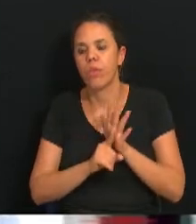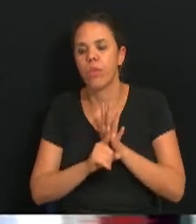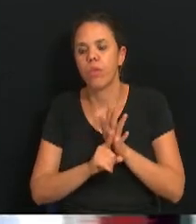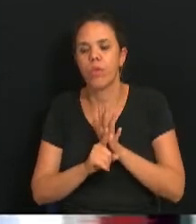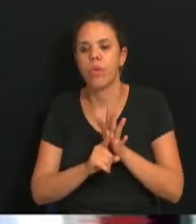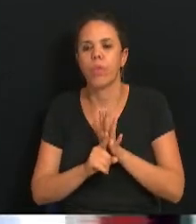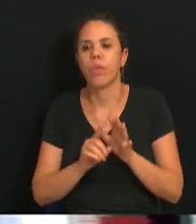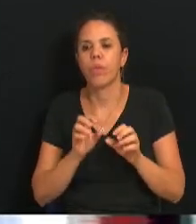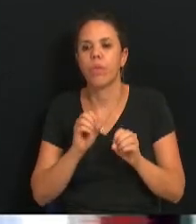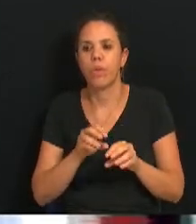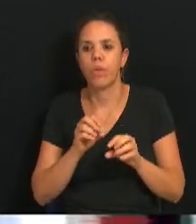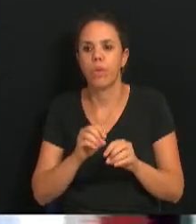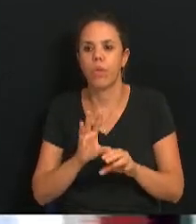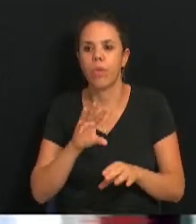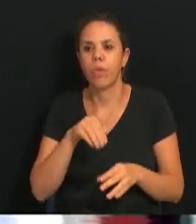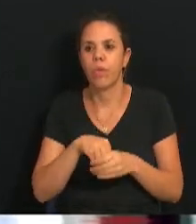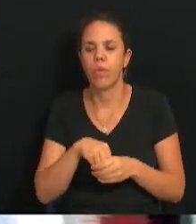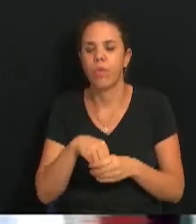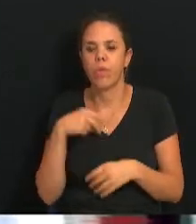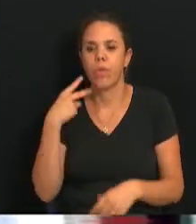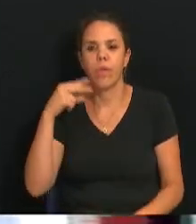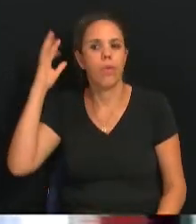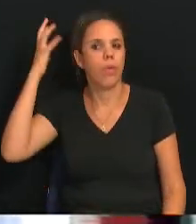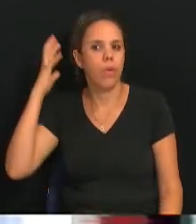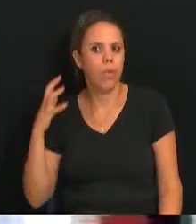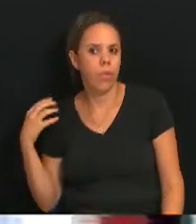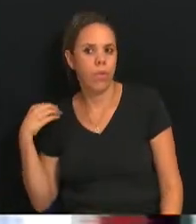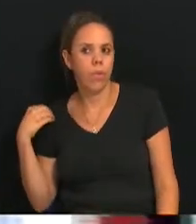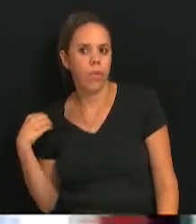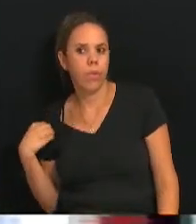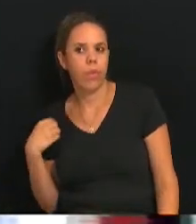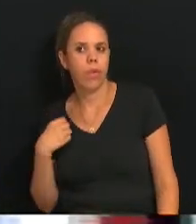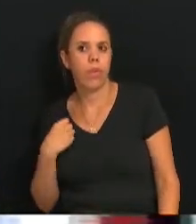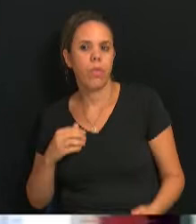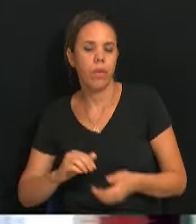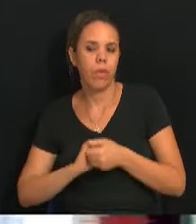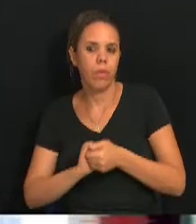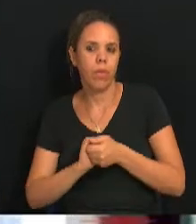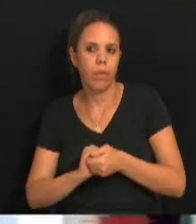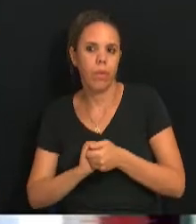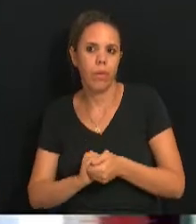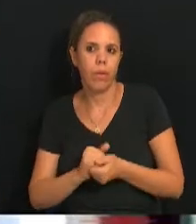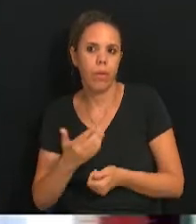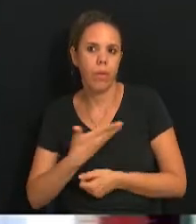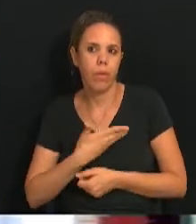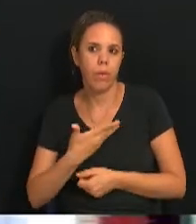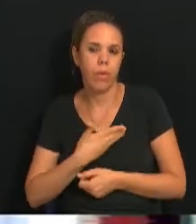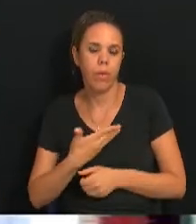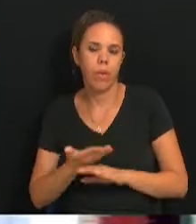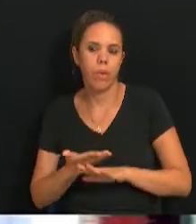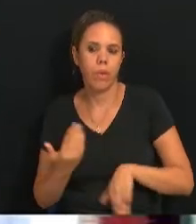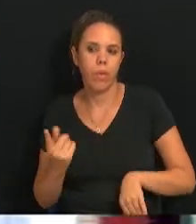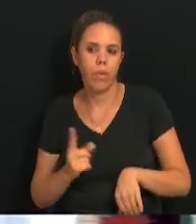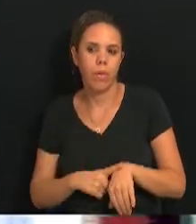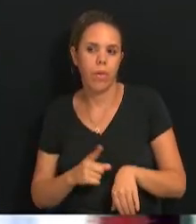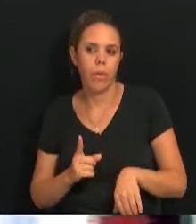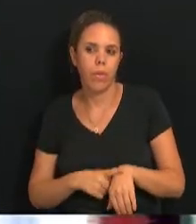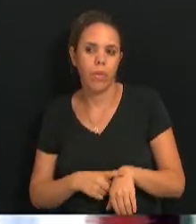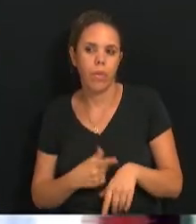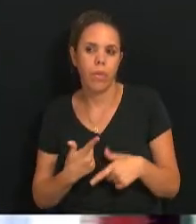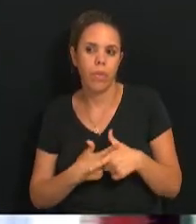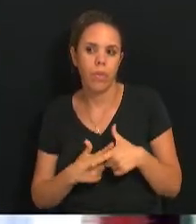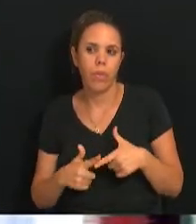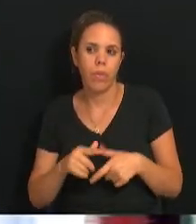de Educação, em nome da vereadora Guida, saudar aqui as companheiras e companheiros que estão dividindo esse espaço,